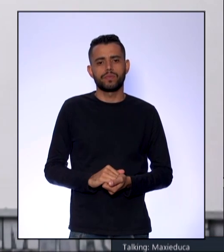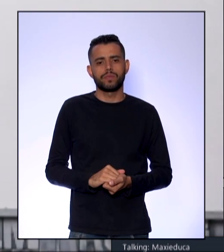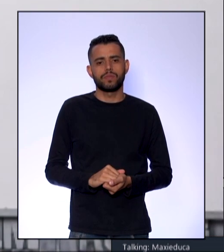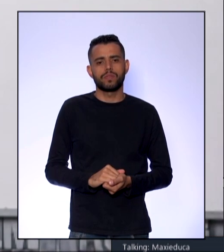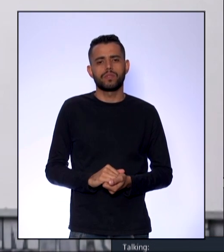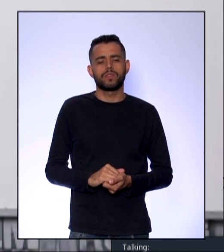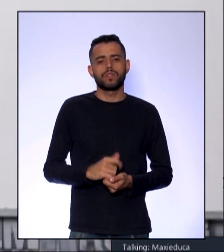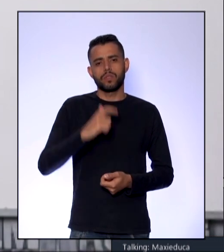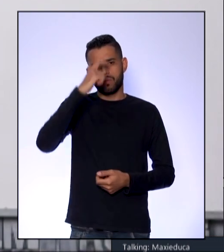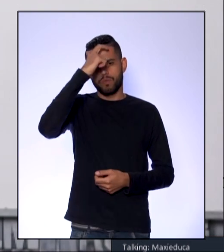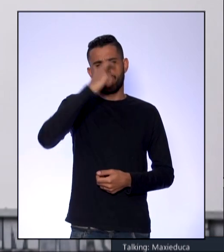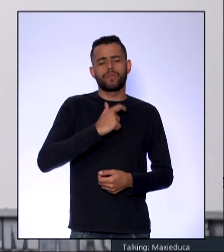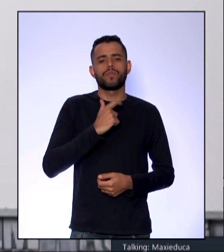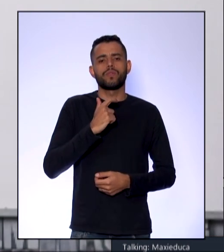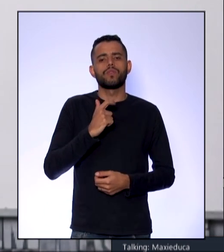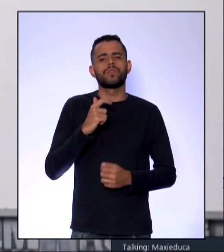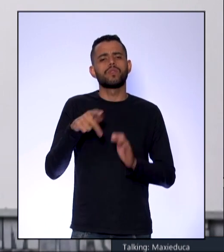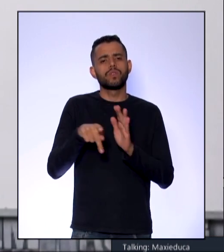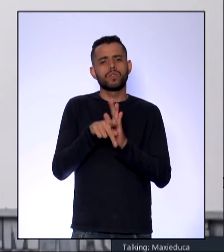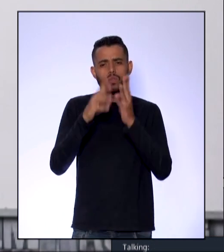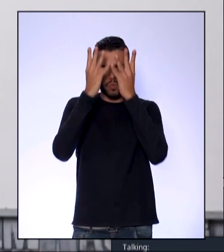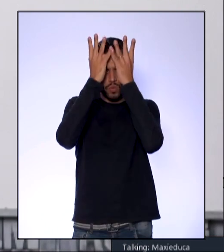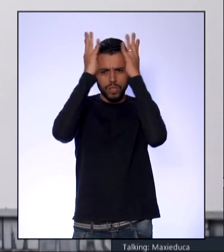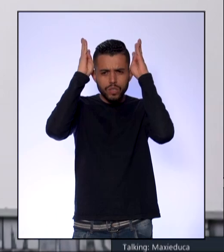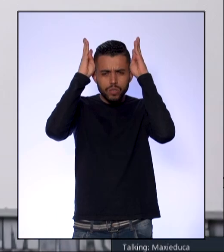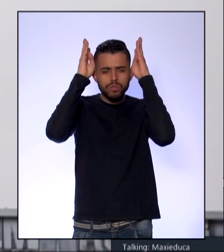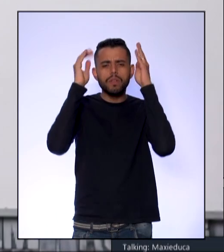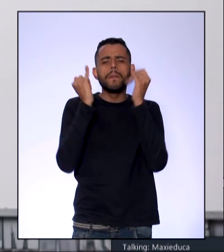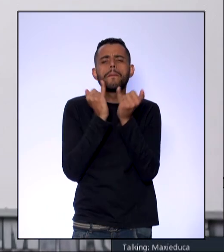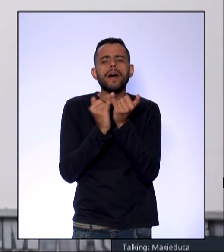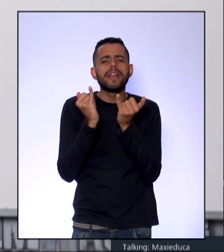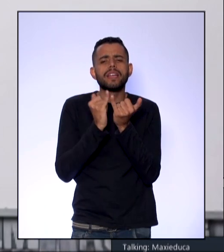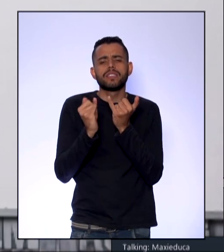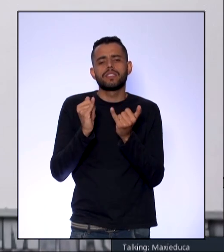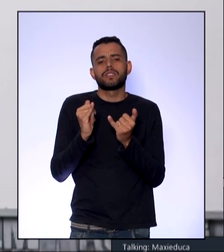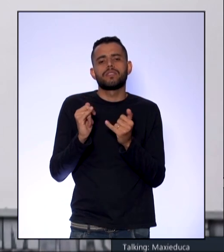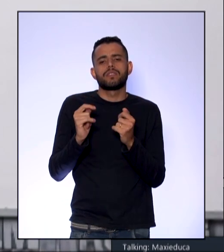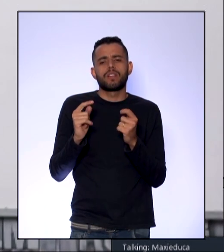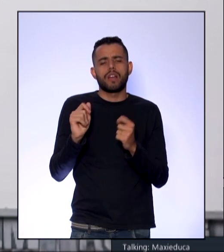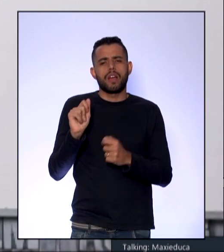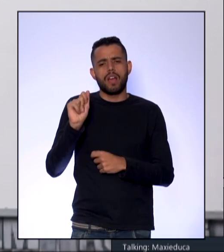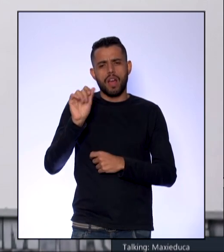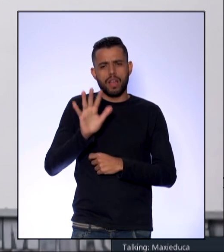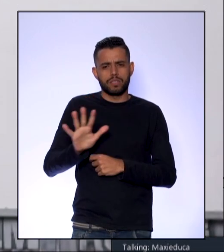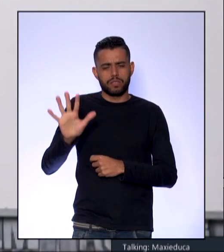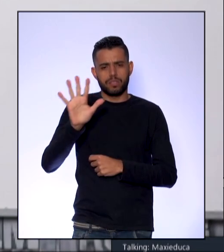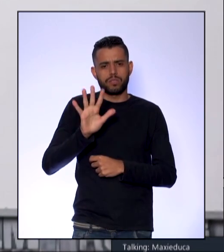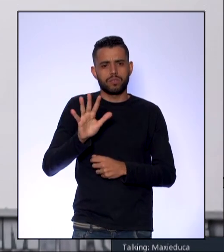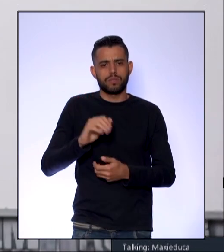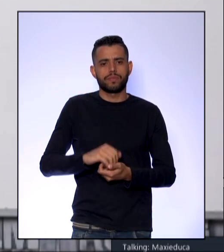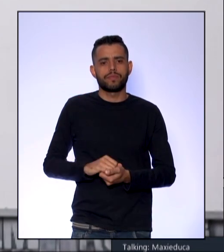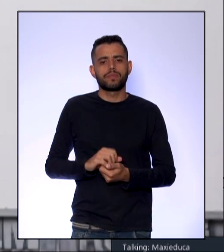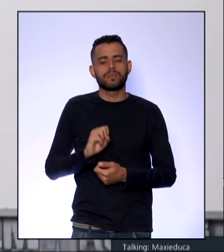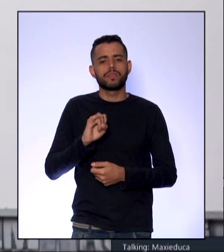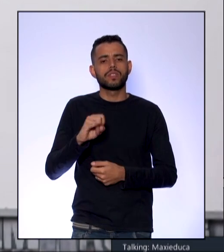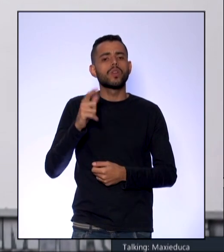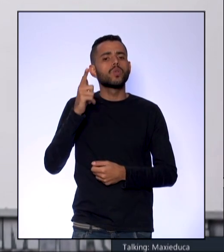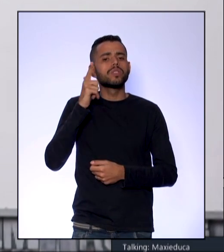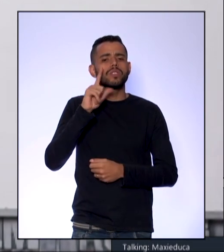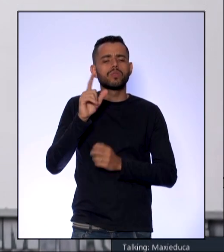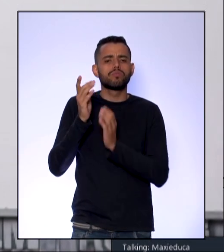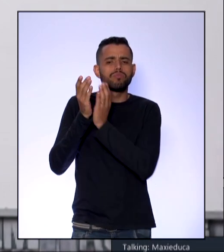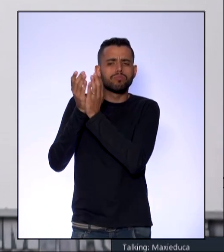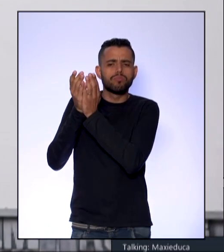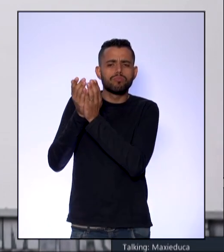do índio, ele se assemelha muito com o asiático. Se ele desceu a